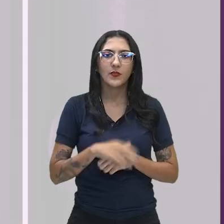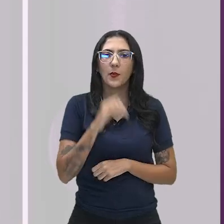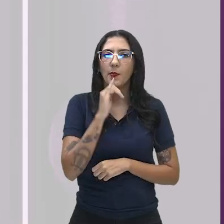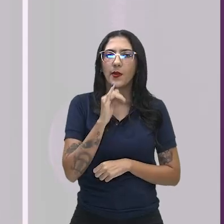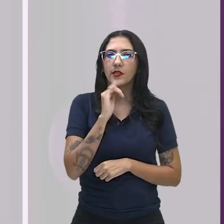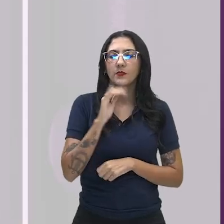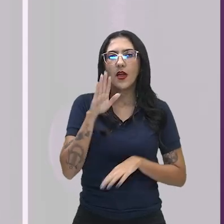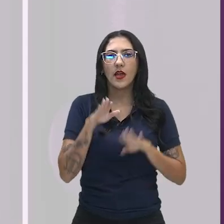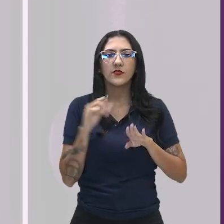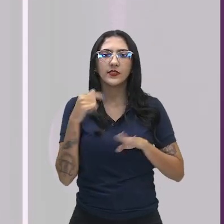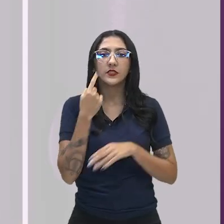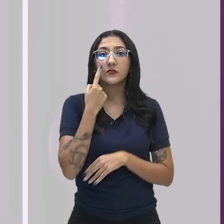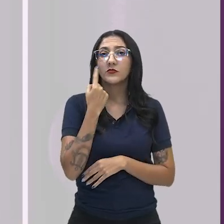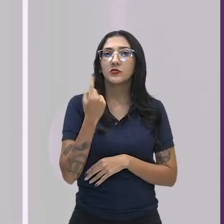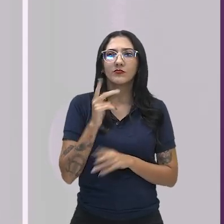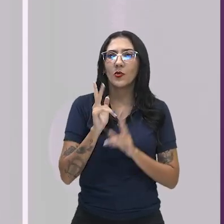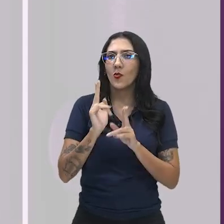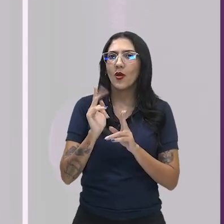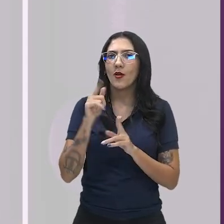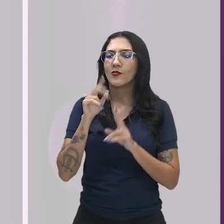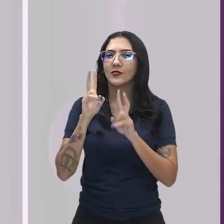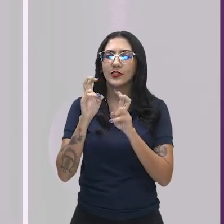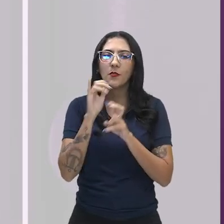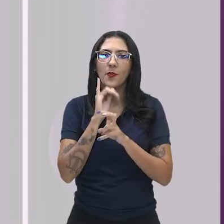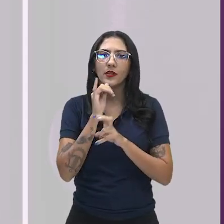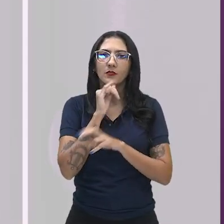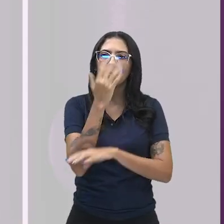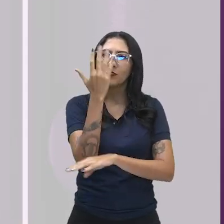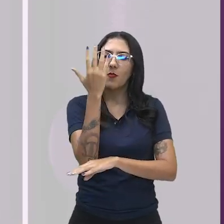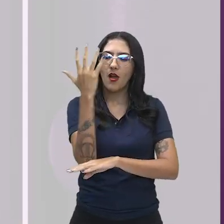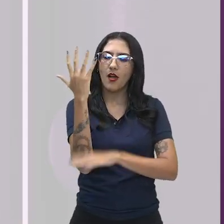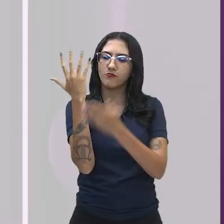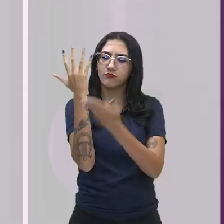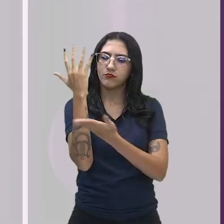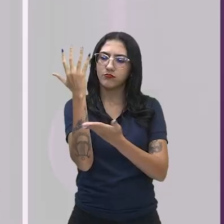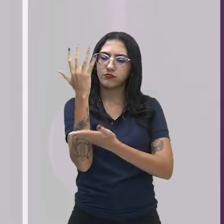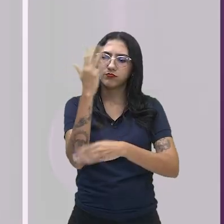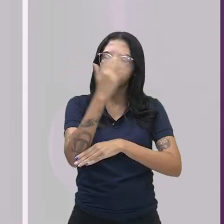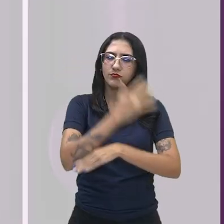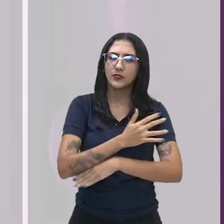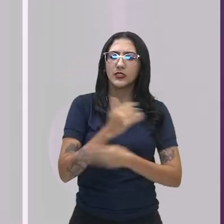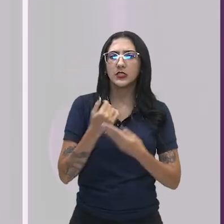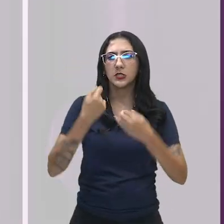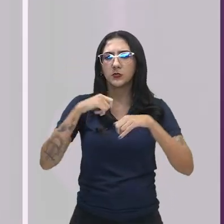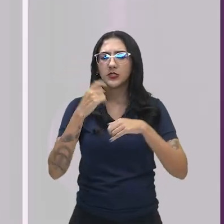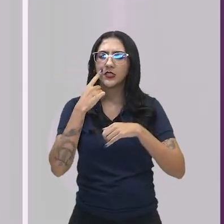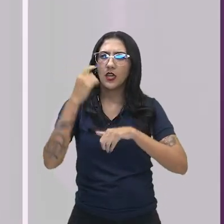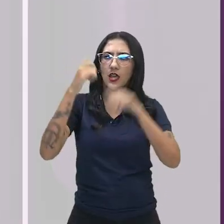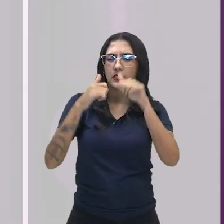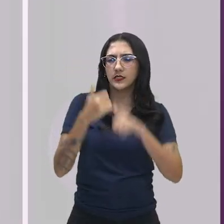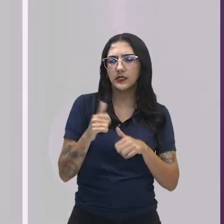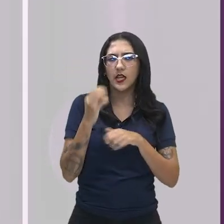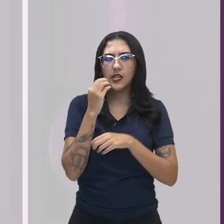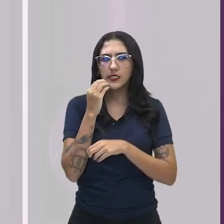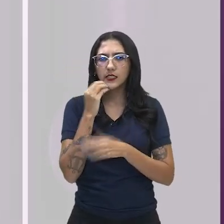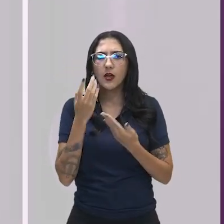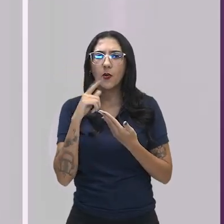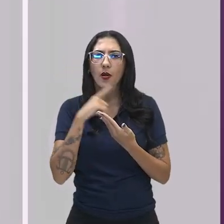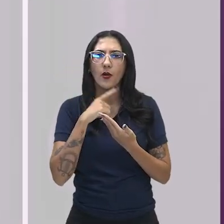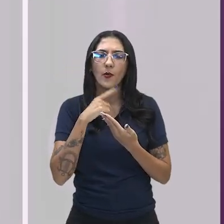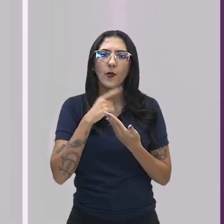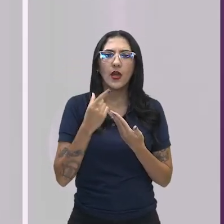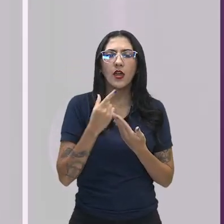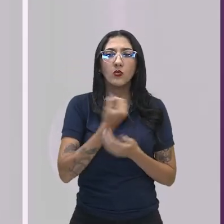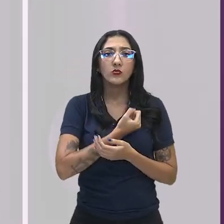como essa, né, de uma árvore quebrada, né, e a gente precisar e tentar descobrir esse valor desconhecido,